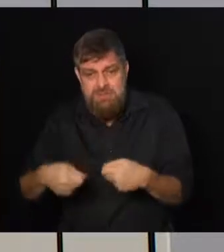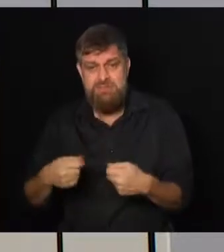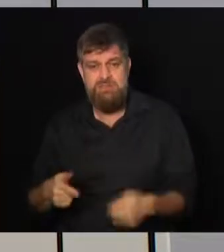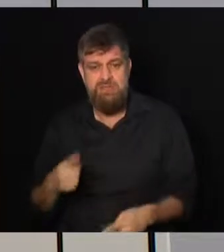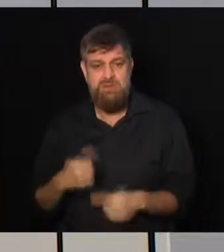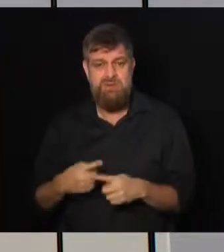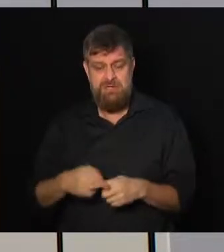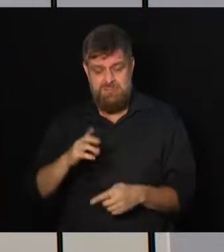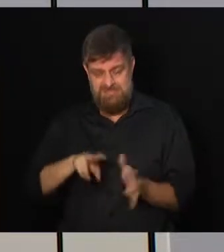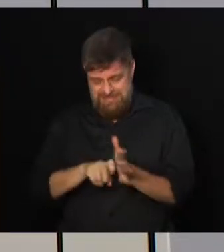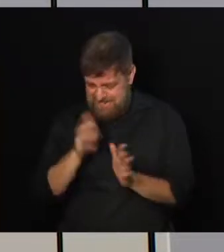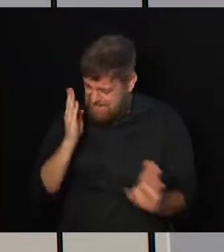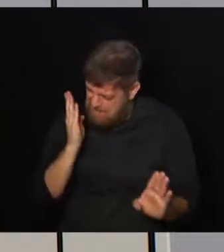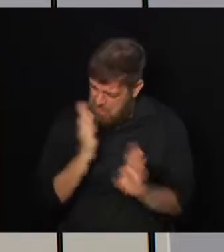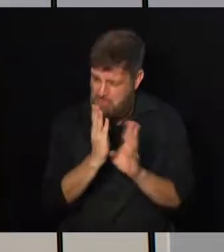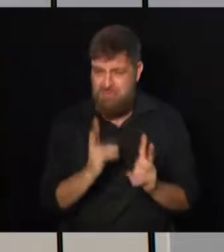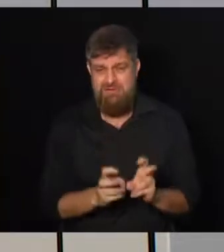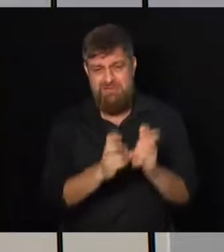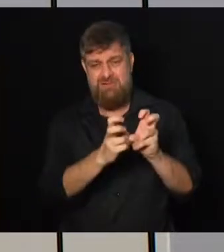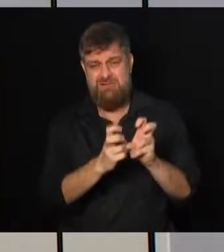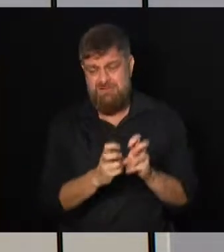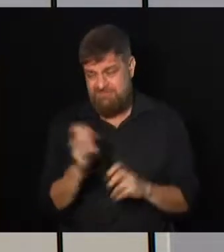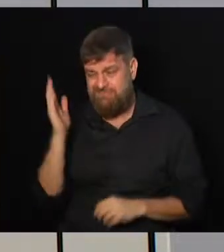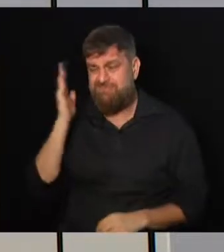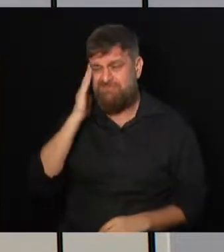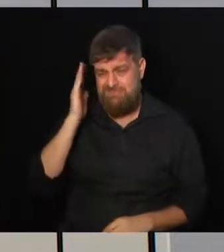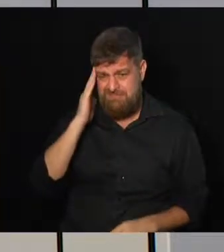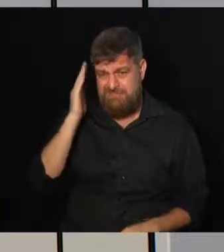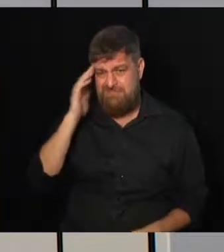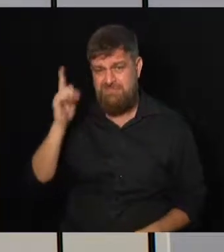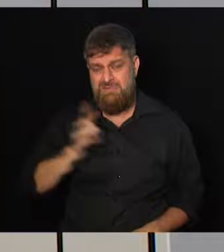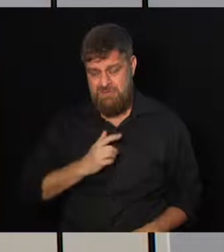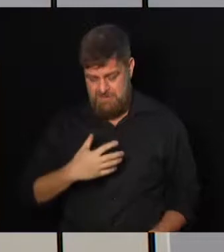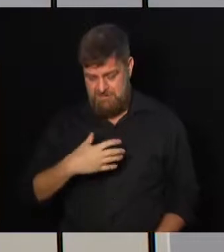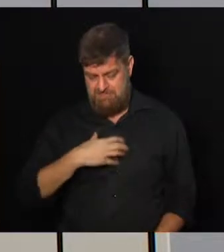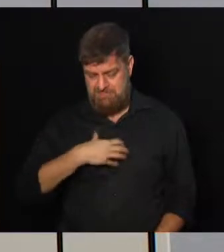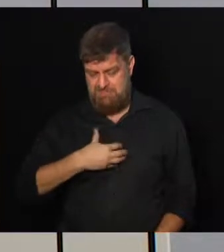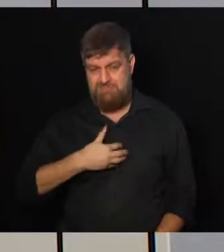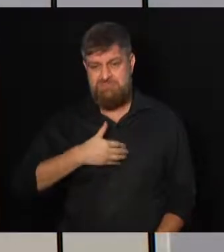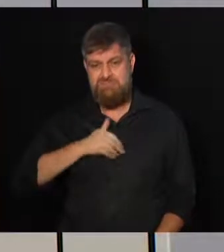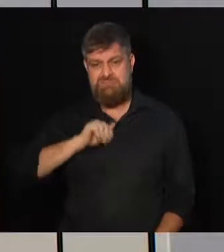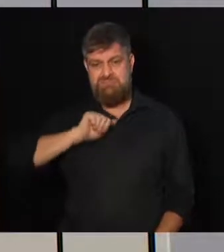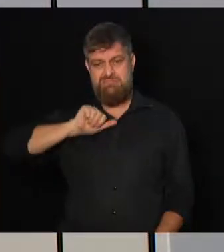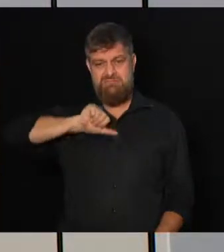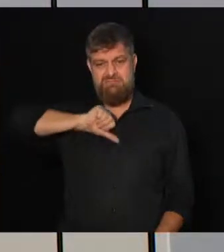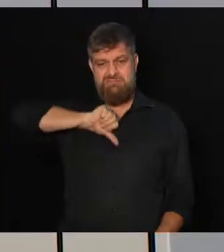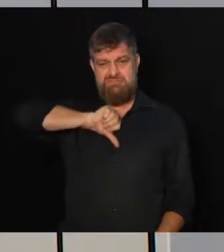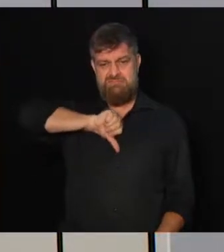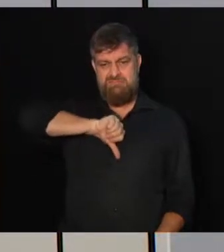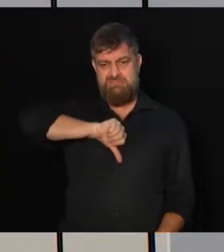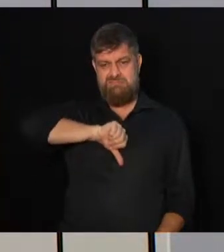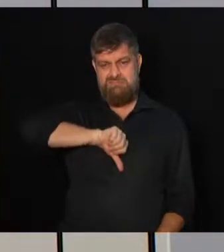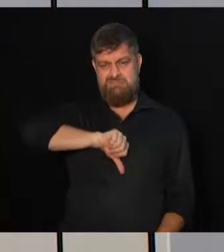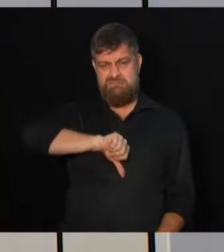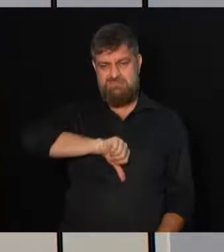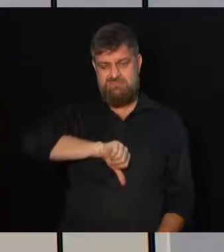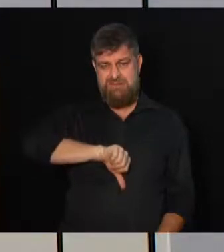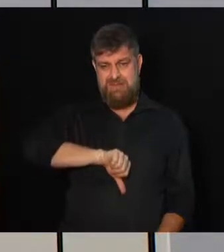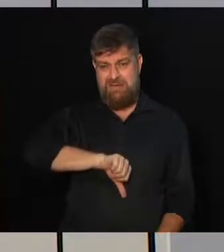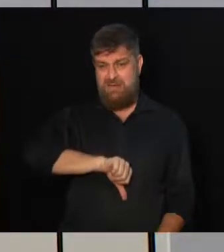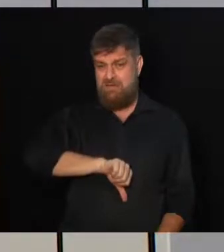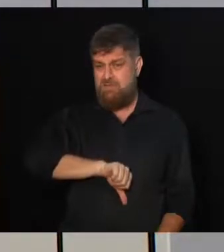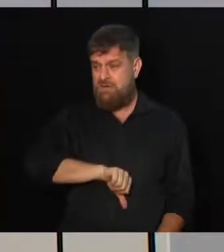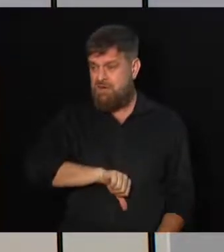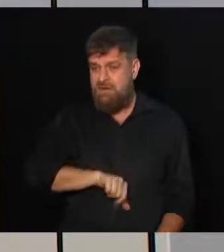é diagnosticado com câncer, o doutor sabe muito bem disso, a autoestima dessas pessoas já cai lá embaixo. Ainda mais se ela não conseguir